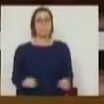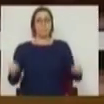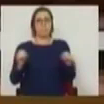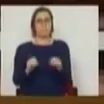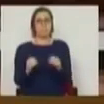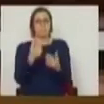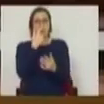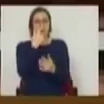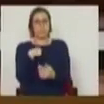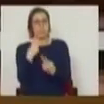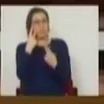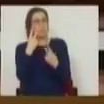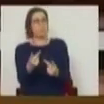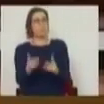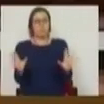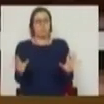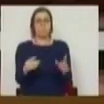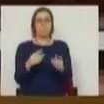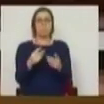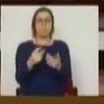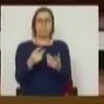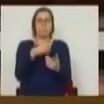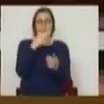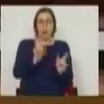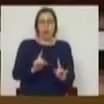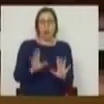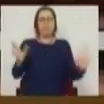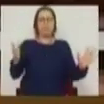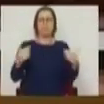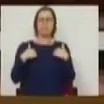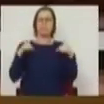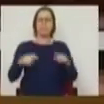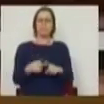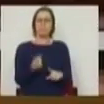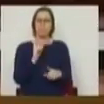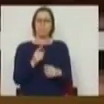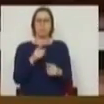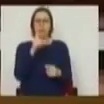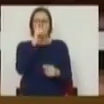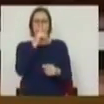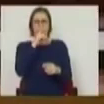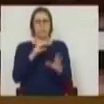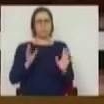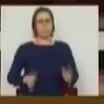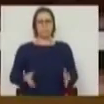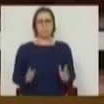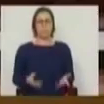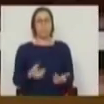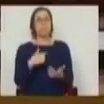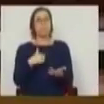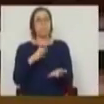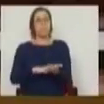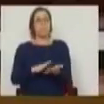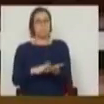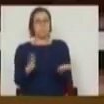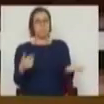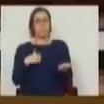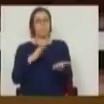que preferíssemos ver não contado. E também não estamos aqui para fazer fretes a ninguém.